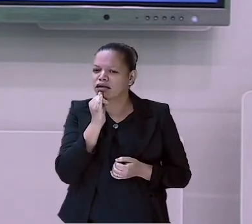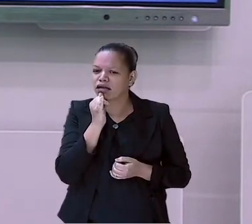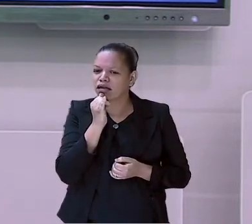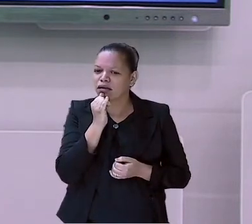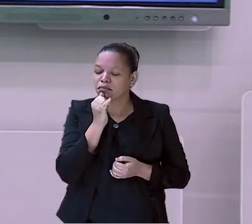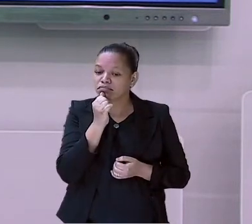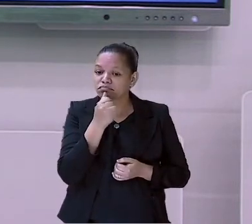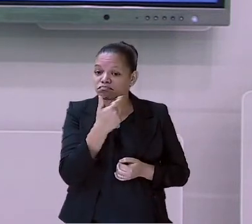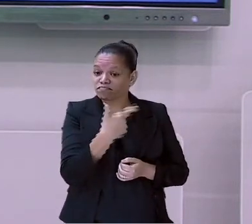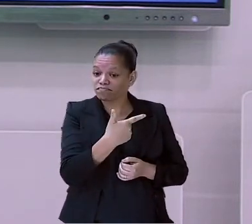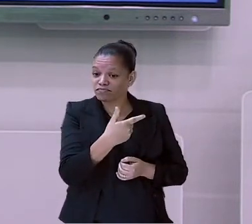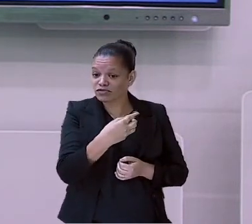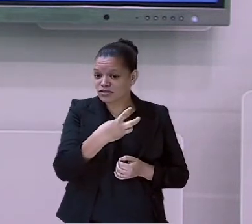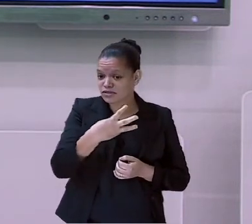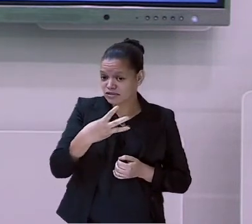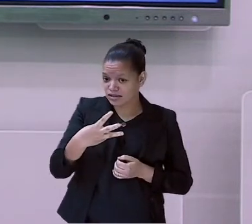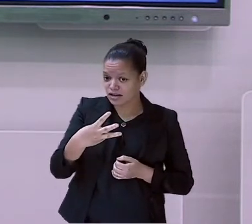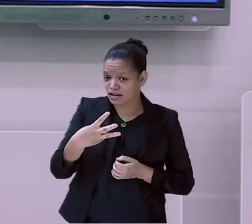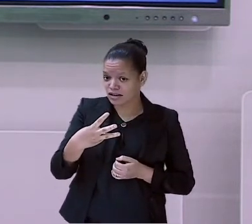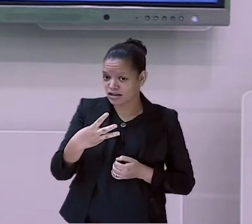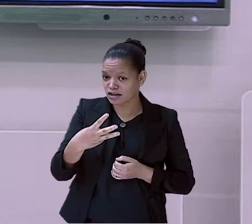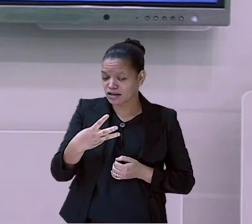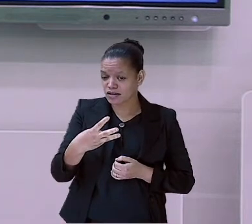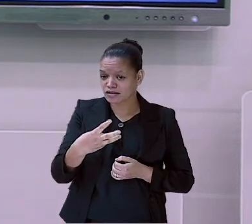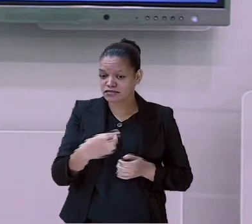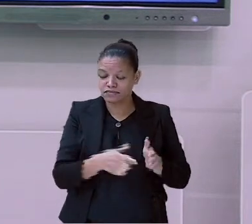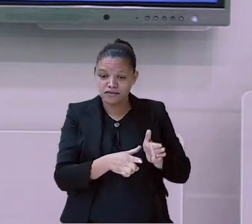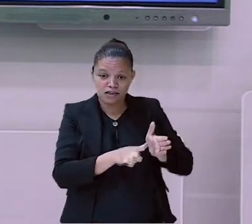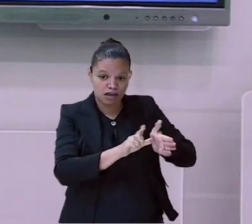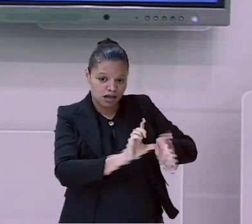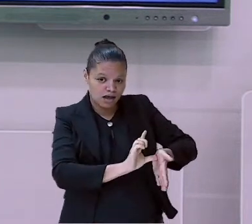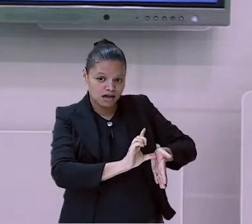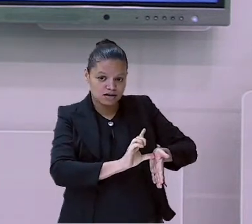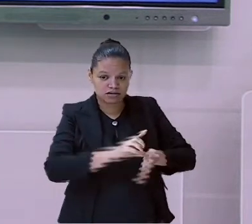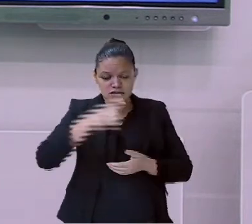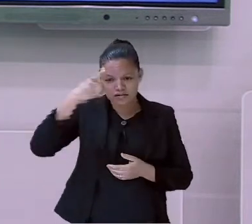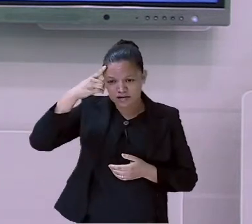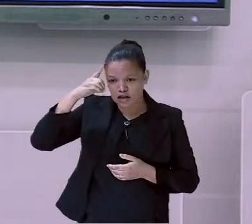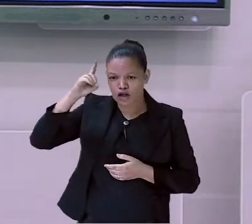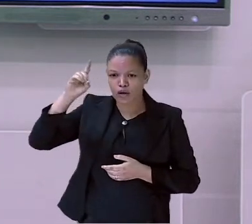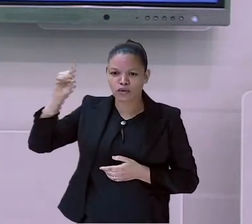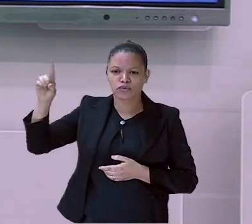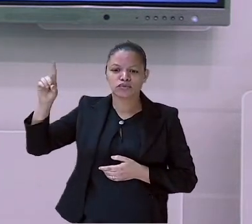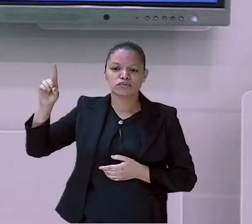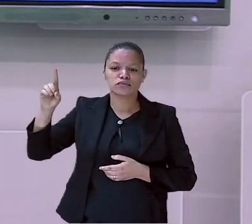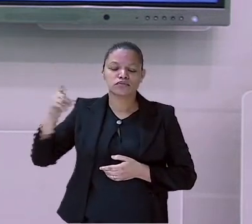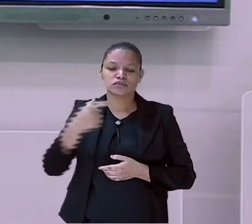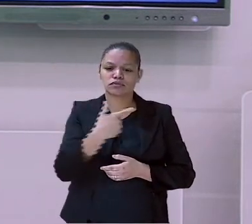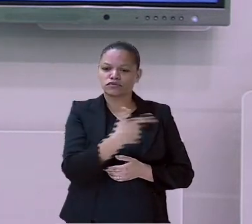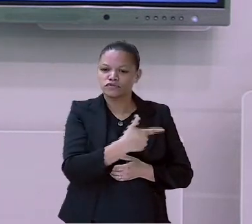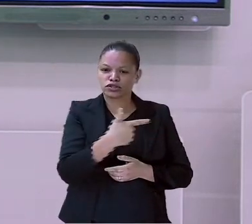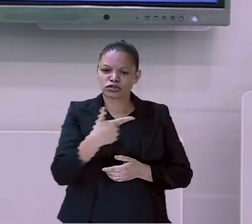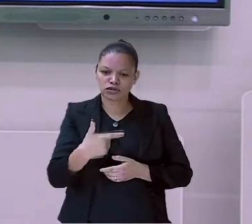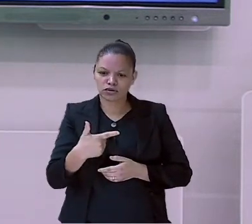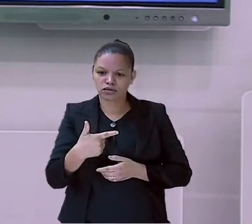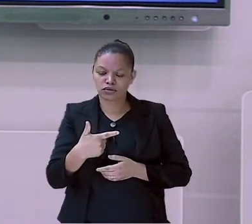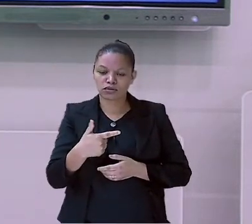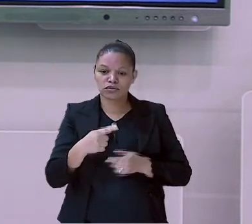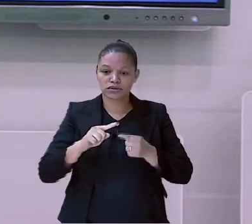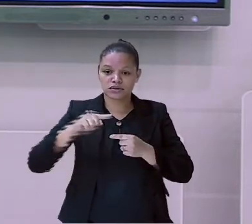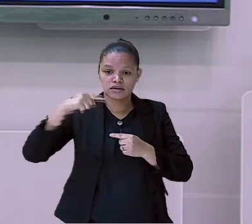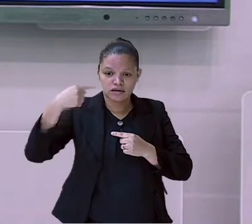dia 24. Então, o antecessor aí é o dia 22 e o sucessor, o dia